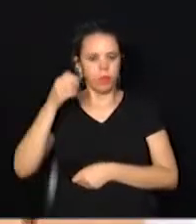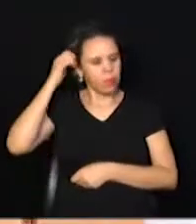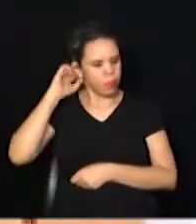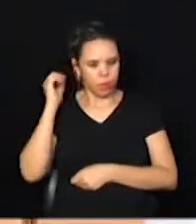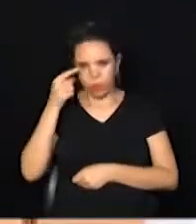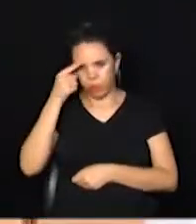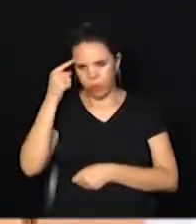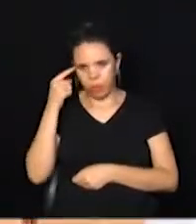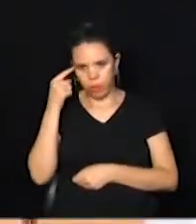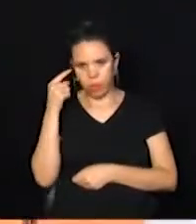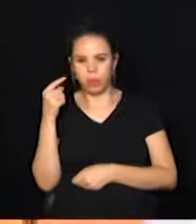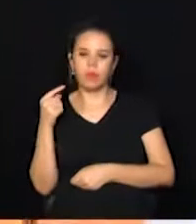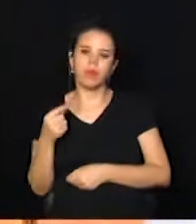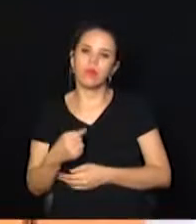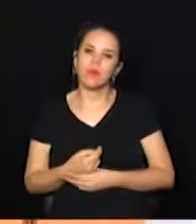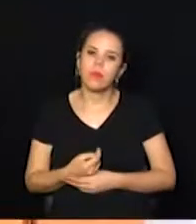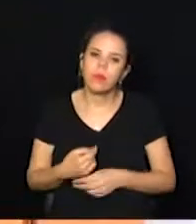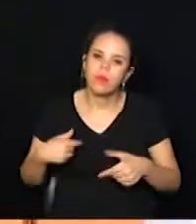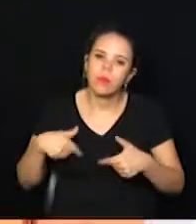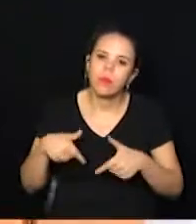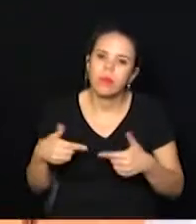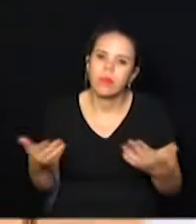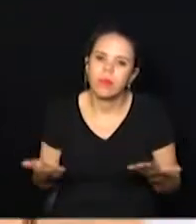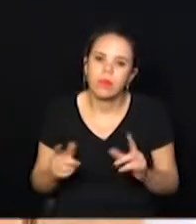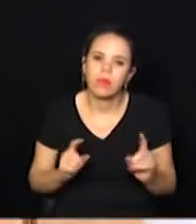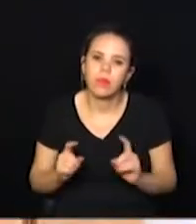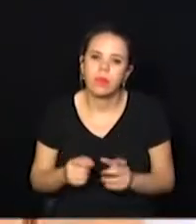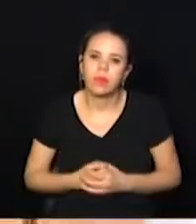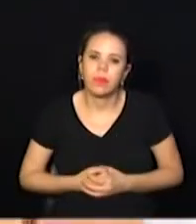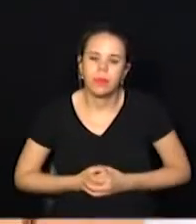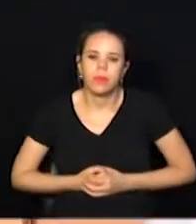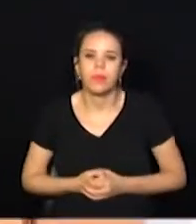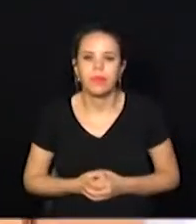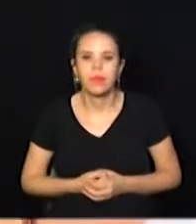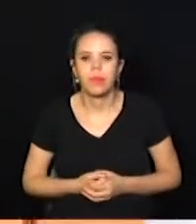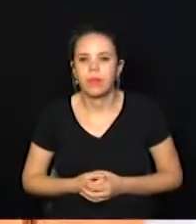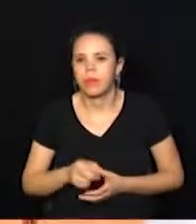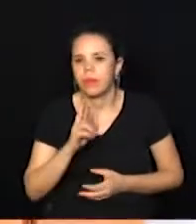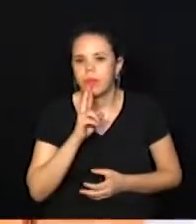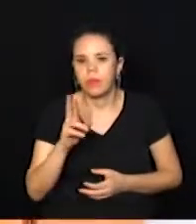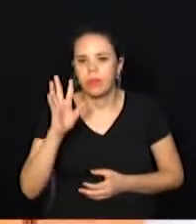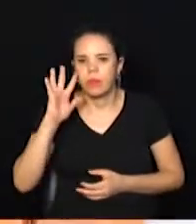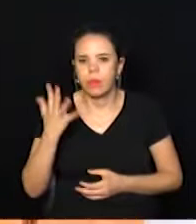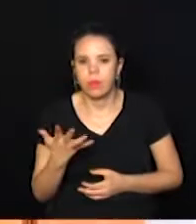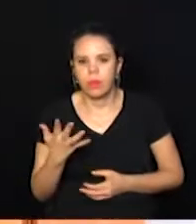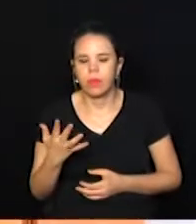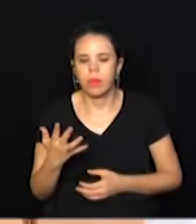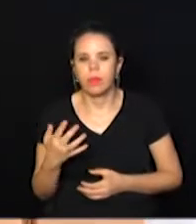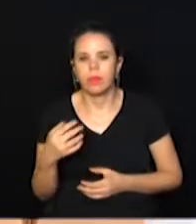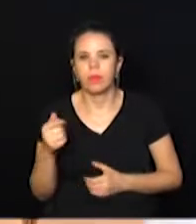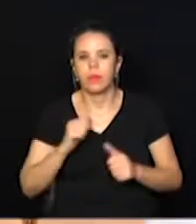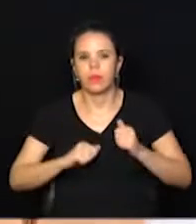Miguel por essa atividade e que a resposta, né, que a gente tanto